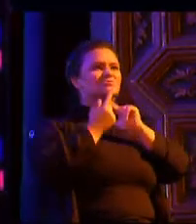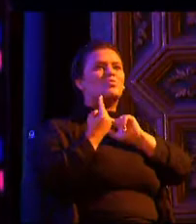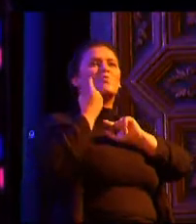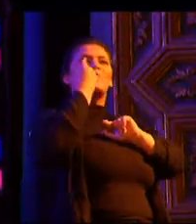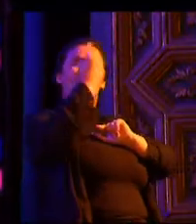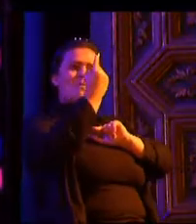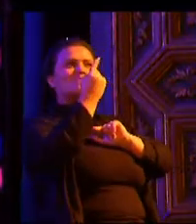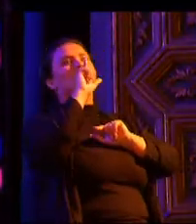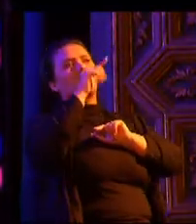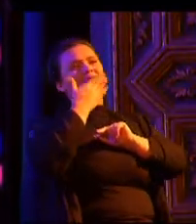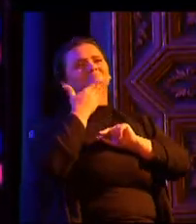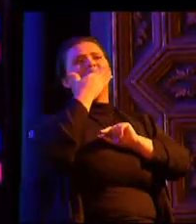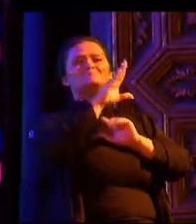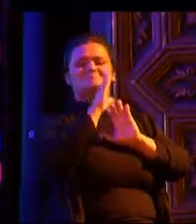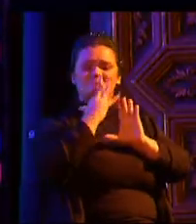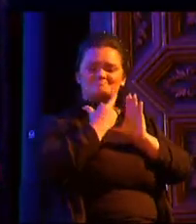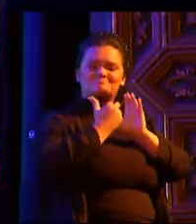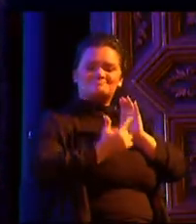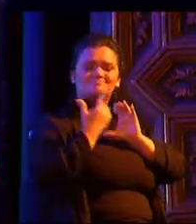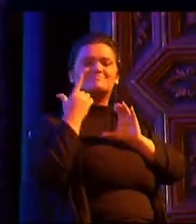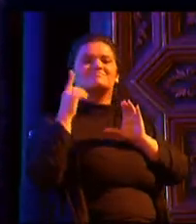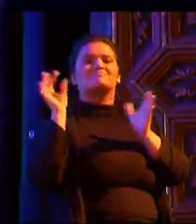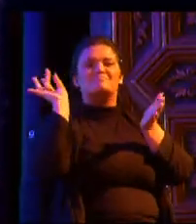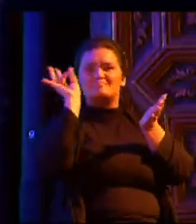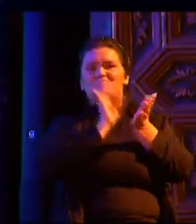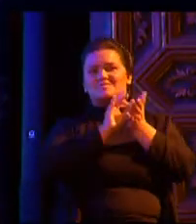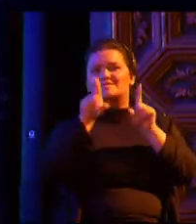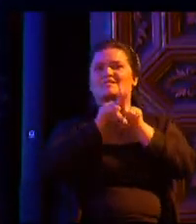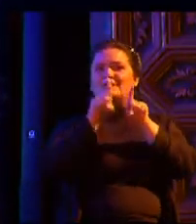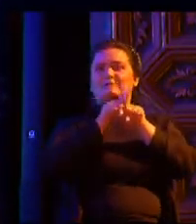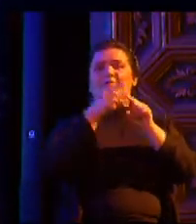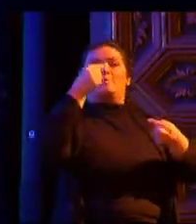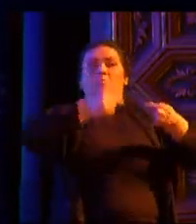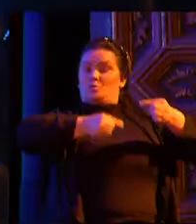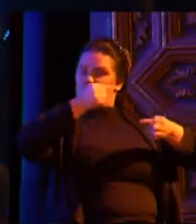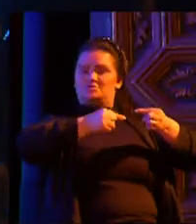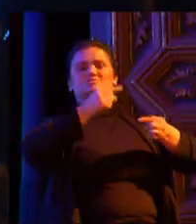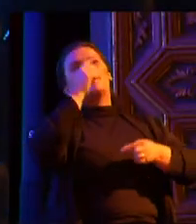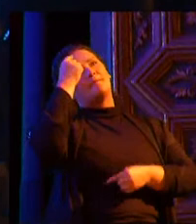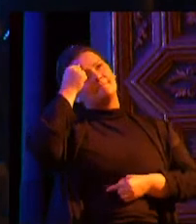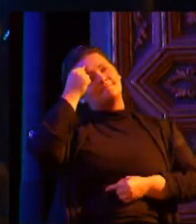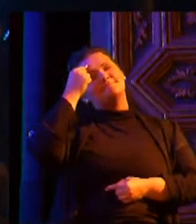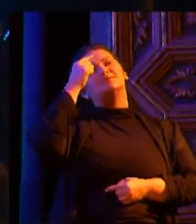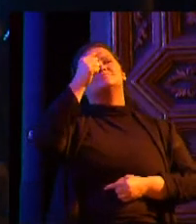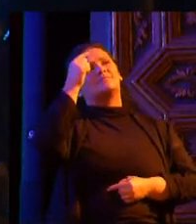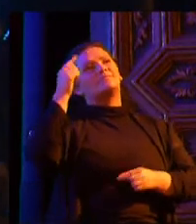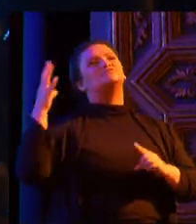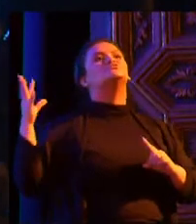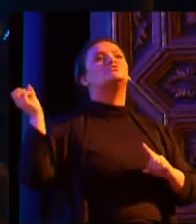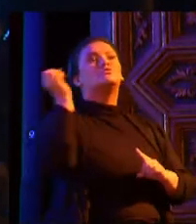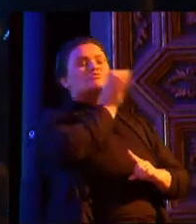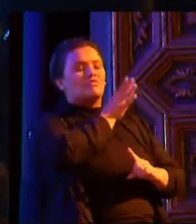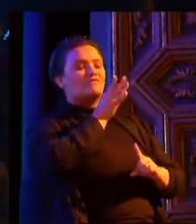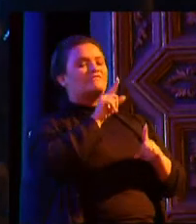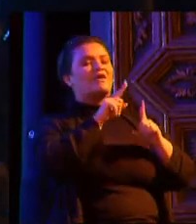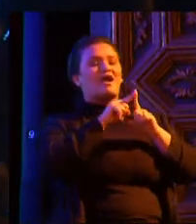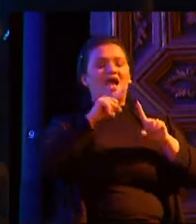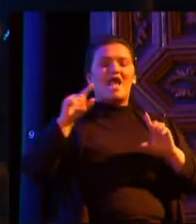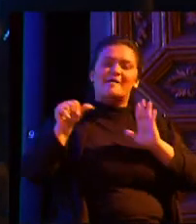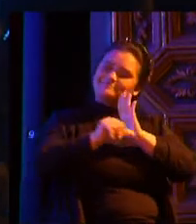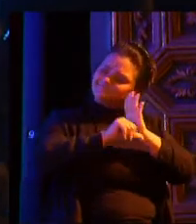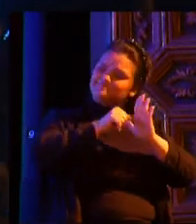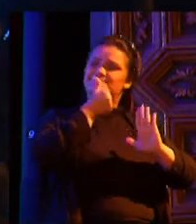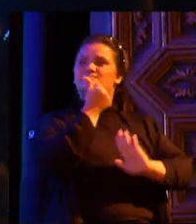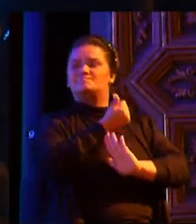é uma característica que a distingue, bem como sua posição política e pensamento contemporâneo. Ela é uma pioneira, né?